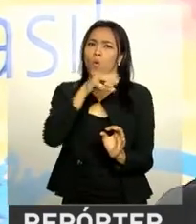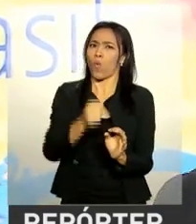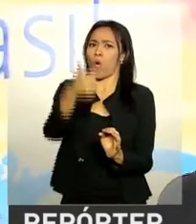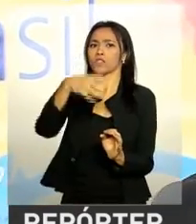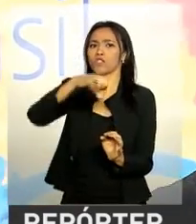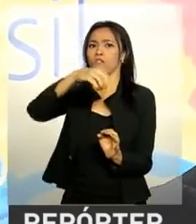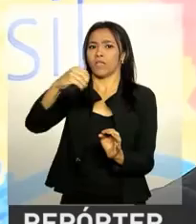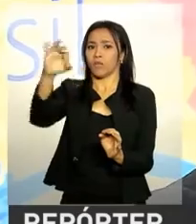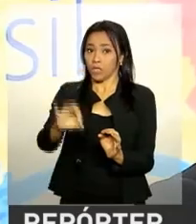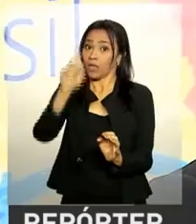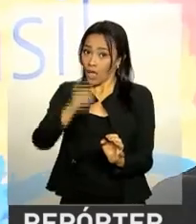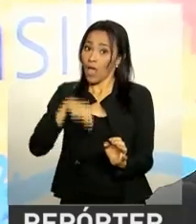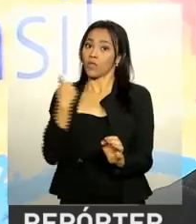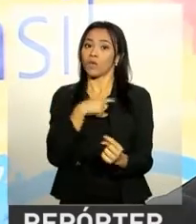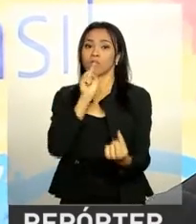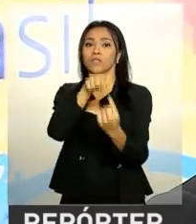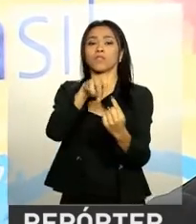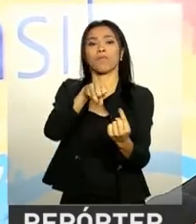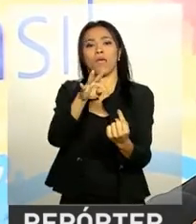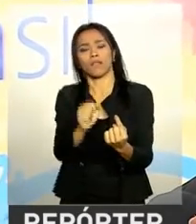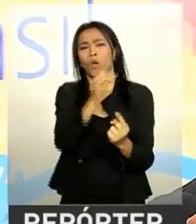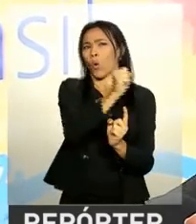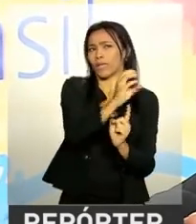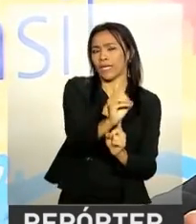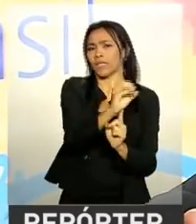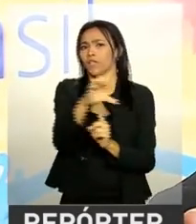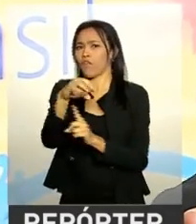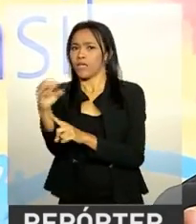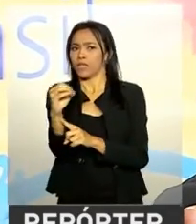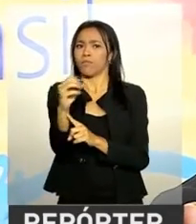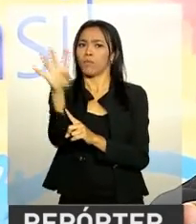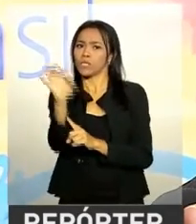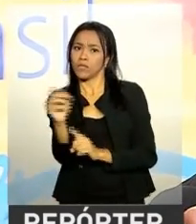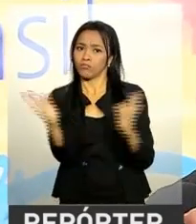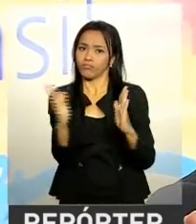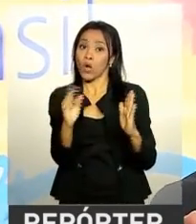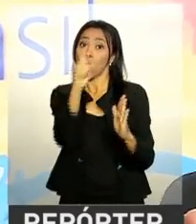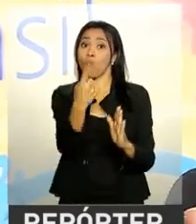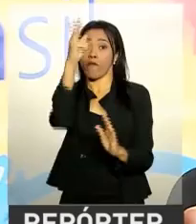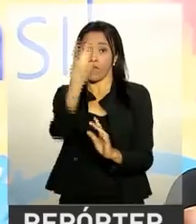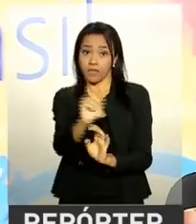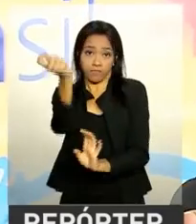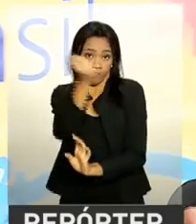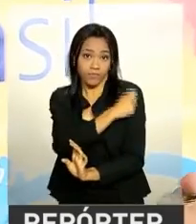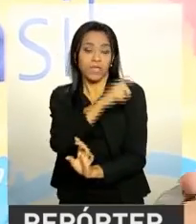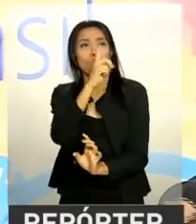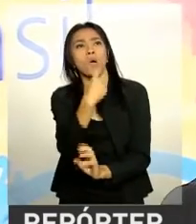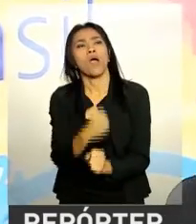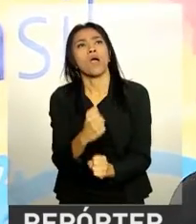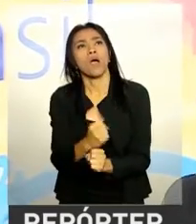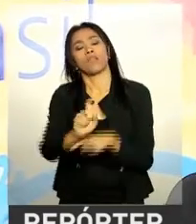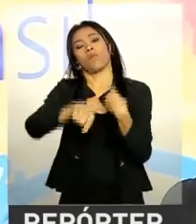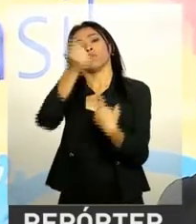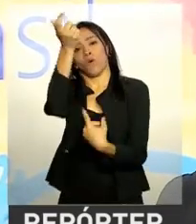90%, que é a nossa meta, é entre 80% e 90% de eficácia para uma vacina de uma única dose. Ou seja, você não precisa esperar um ano, dois